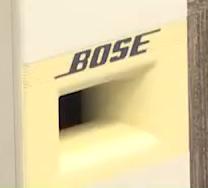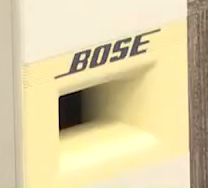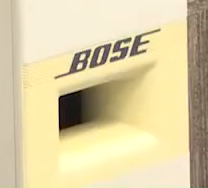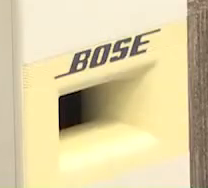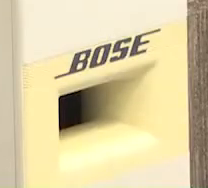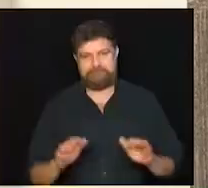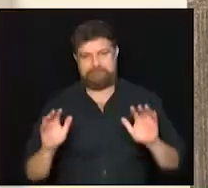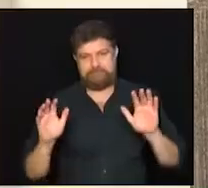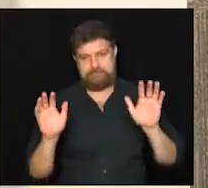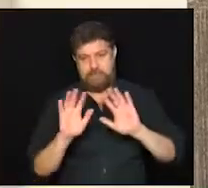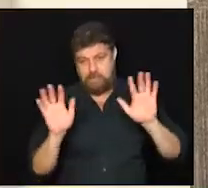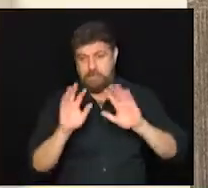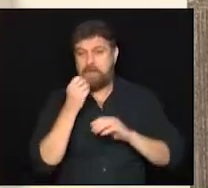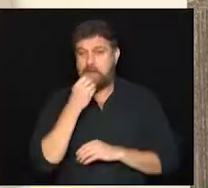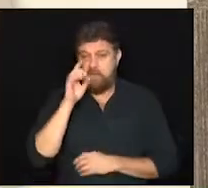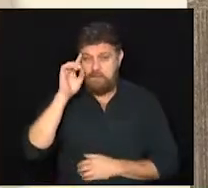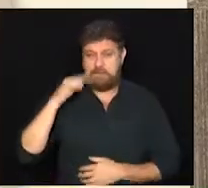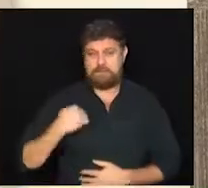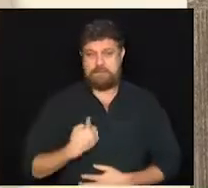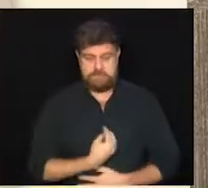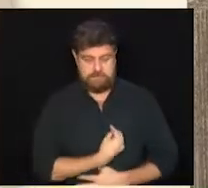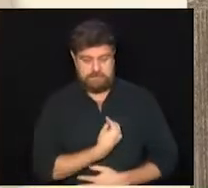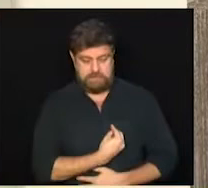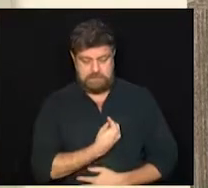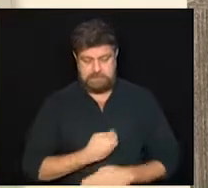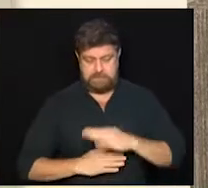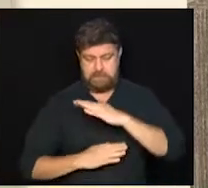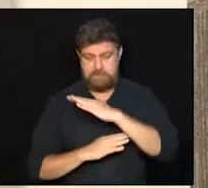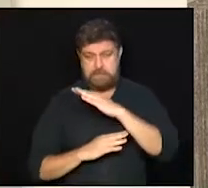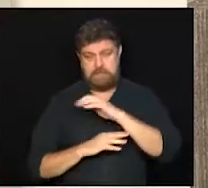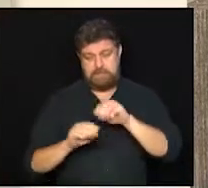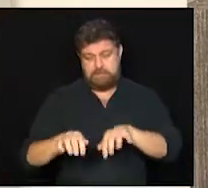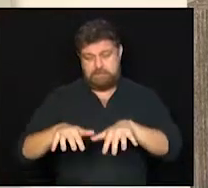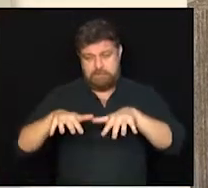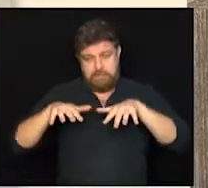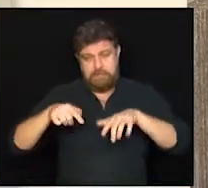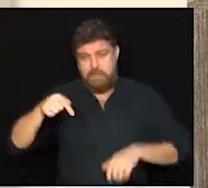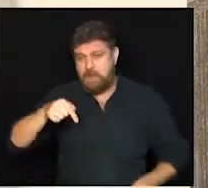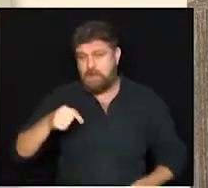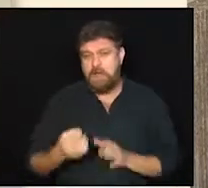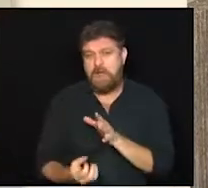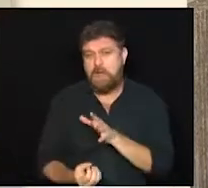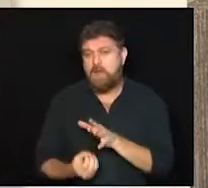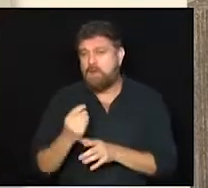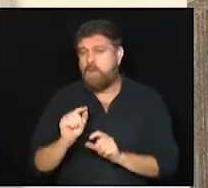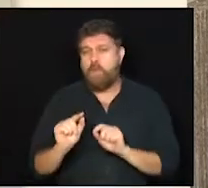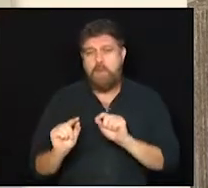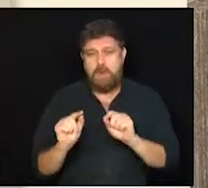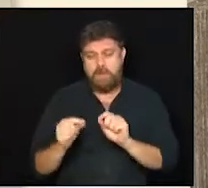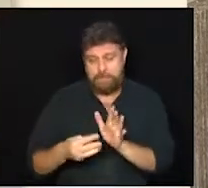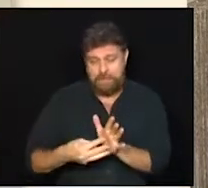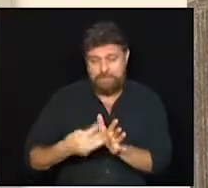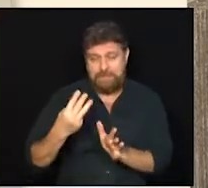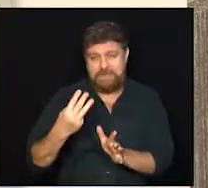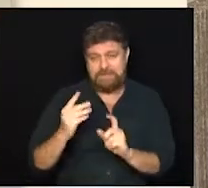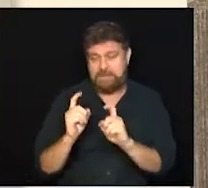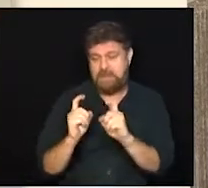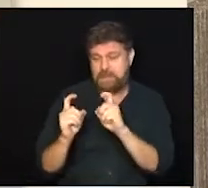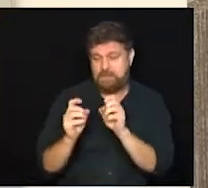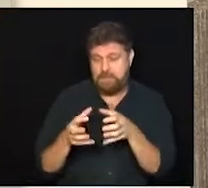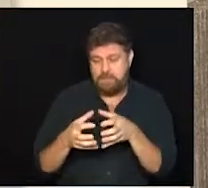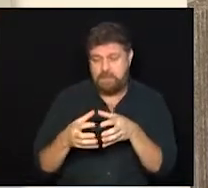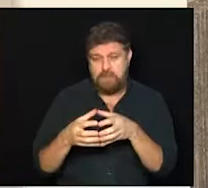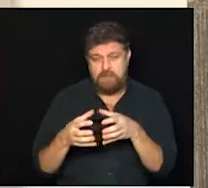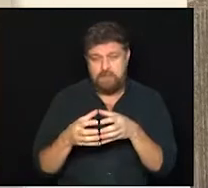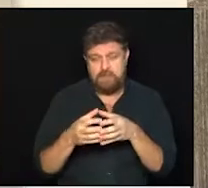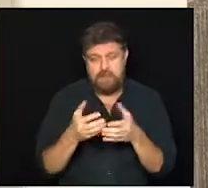Olá, bom dia. Nós estamos ao vivo do plenário da Câmara Municipal de Campinas, onde vai começar a terceira reunião da Comissão